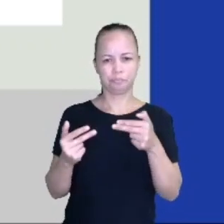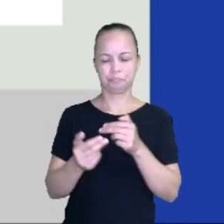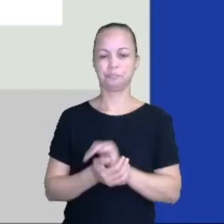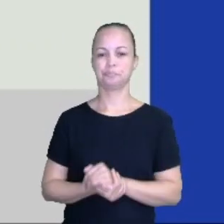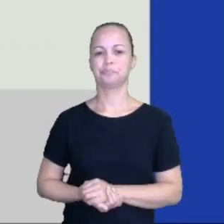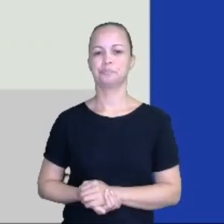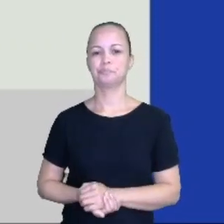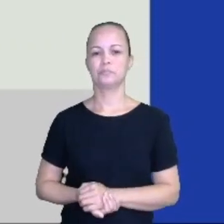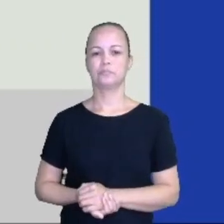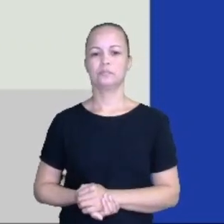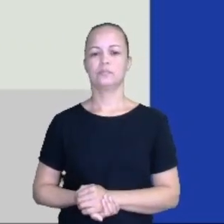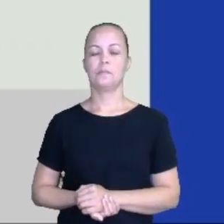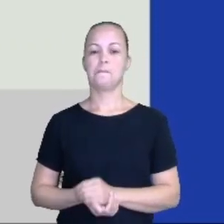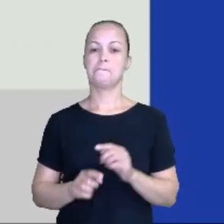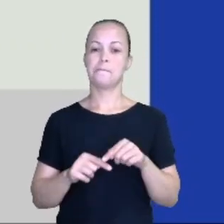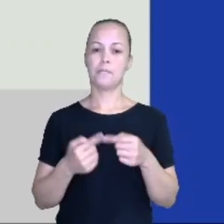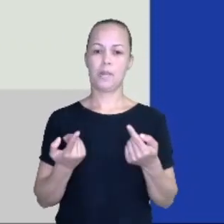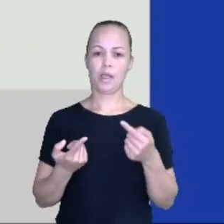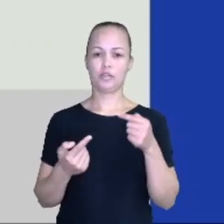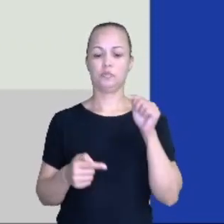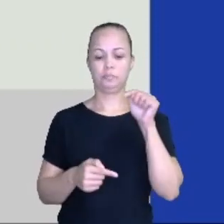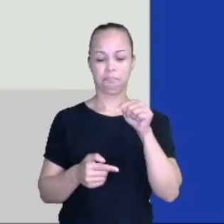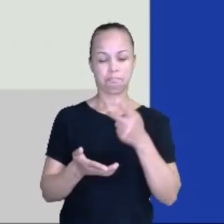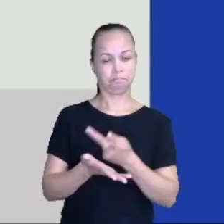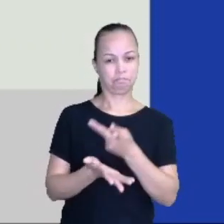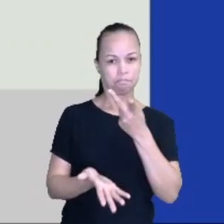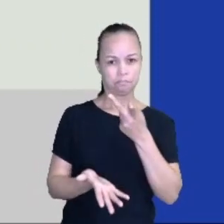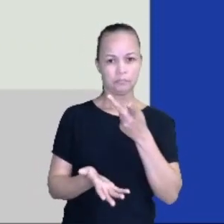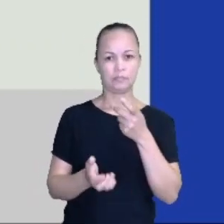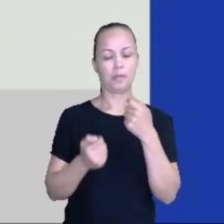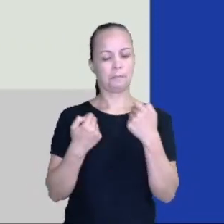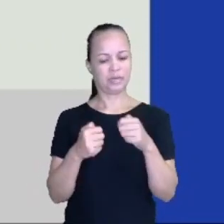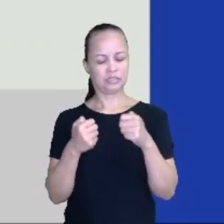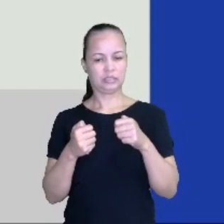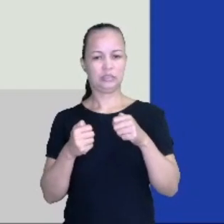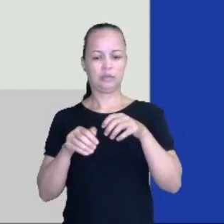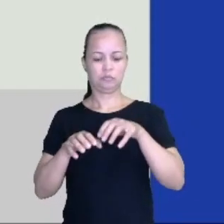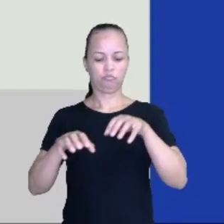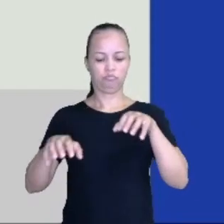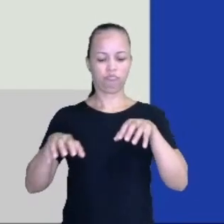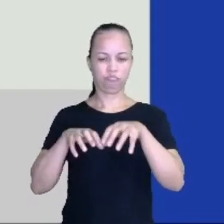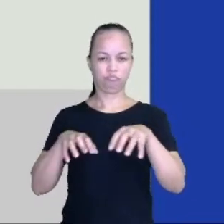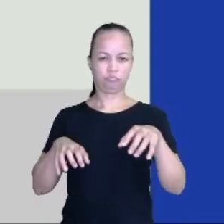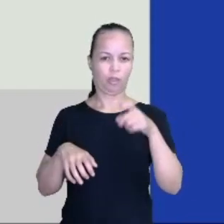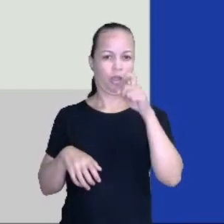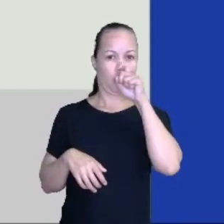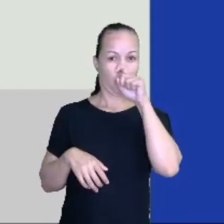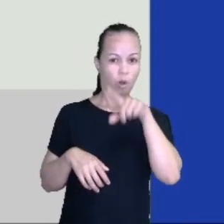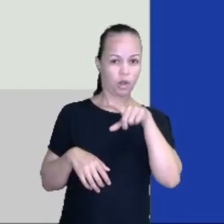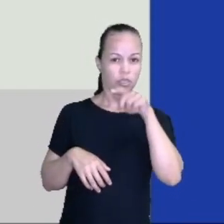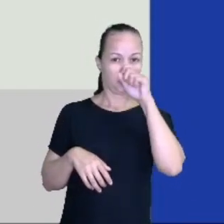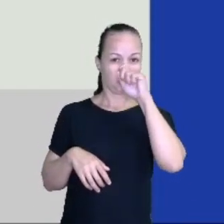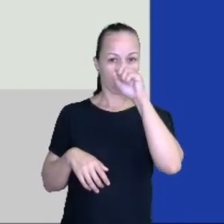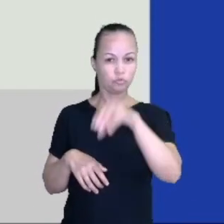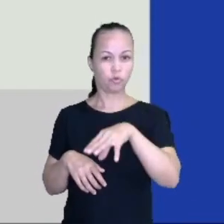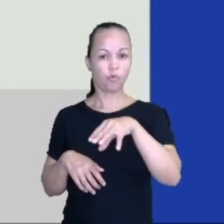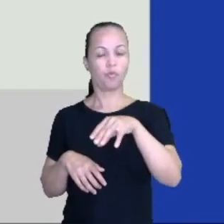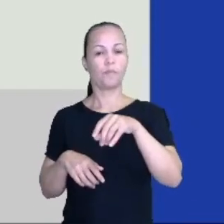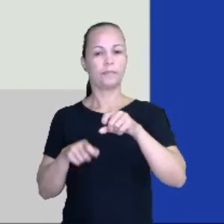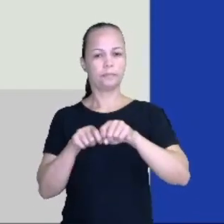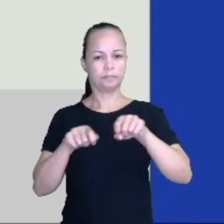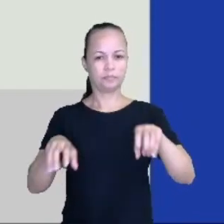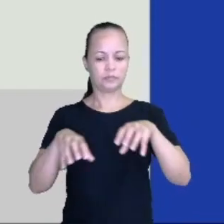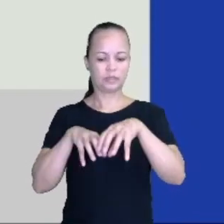Mas para que isso aconteça, a gente tem que separar o lixo. Como é que eu vou reciclar